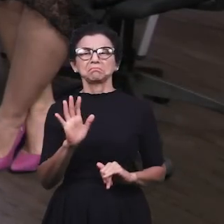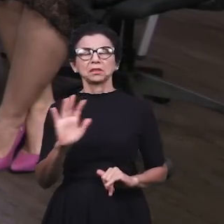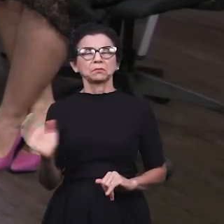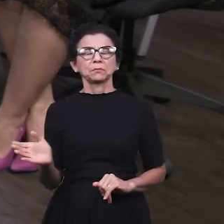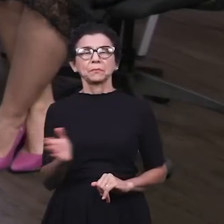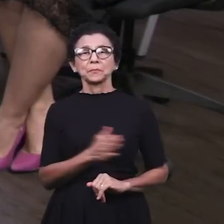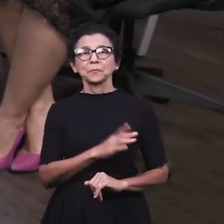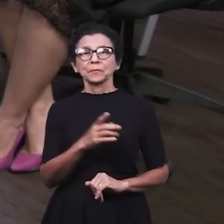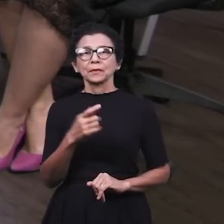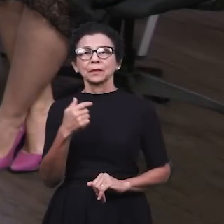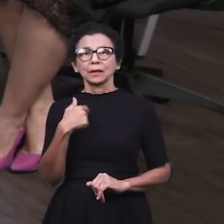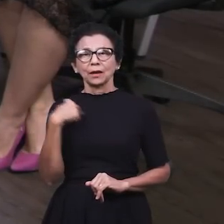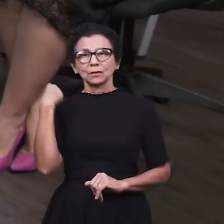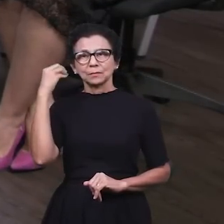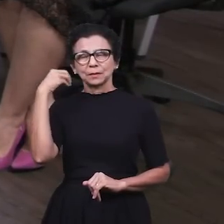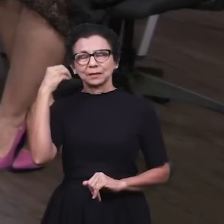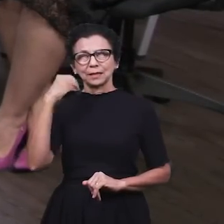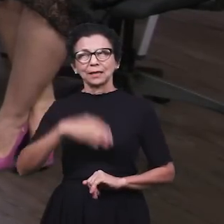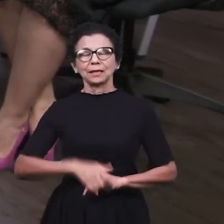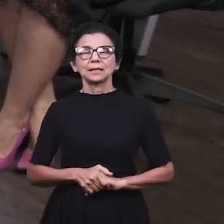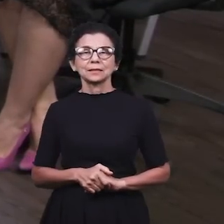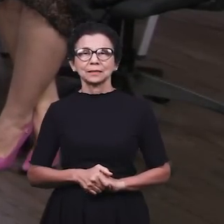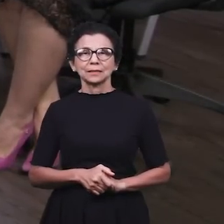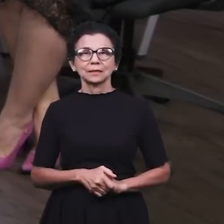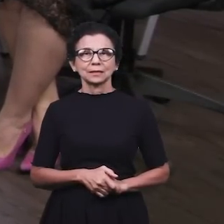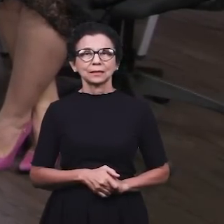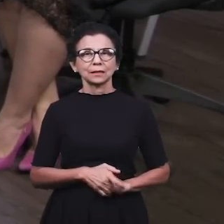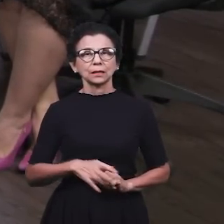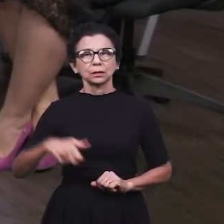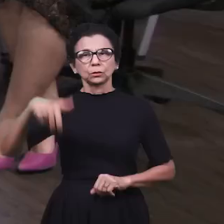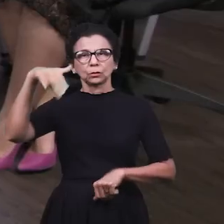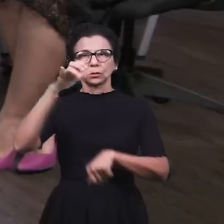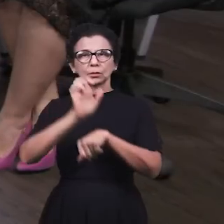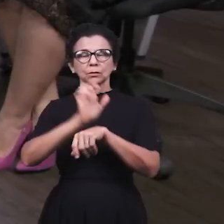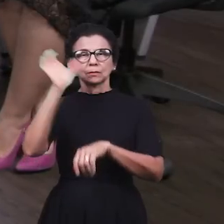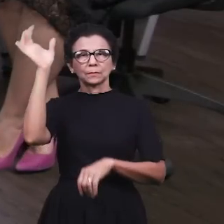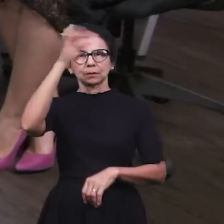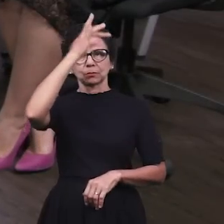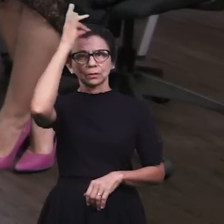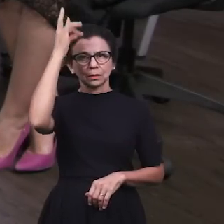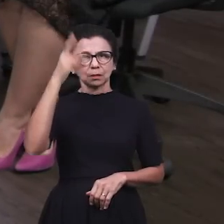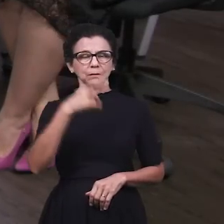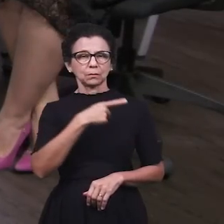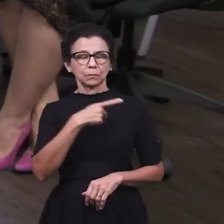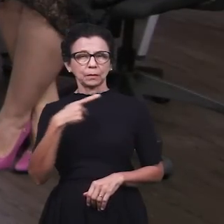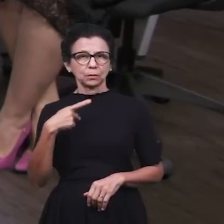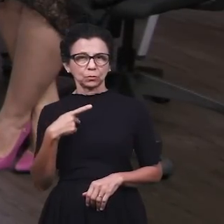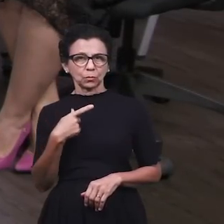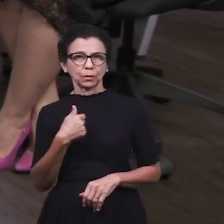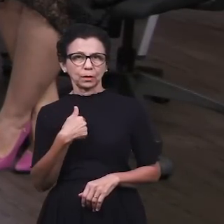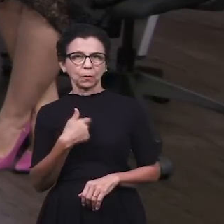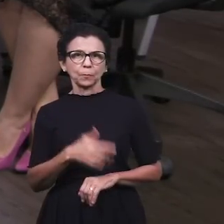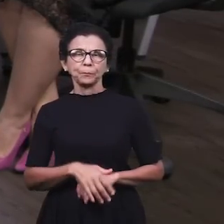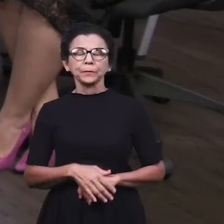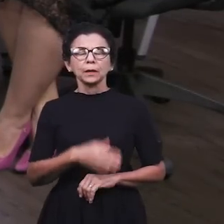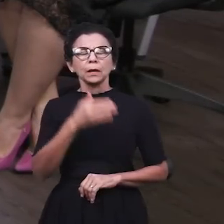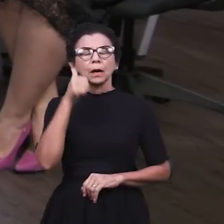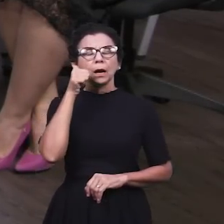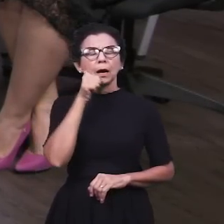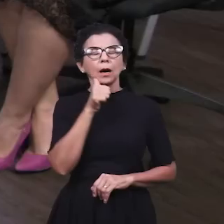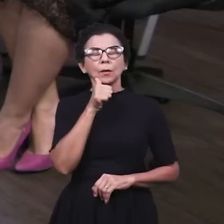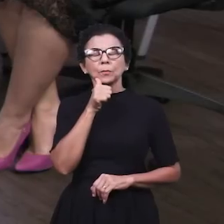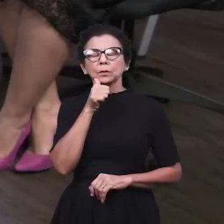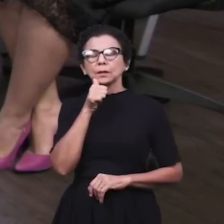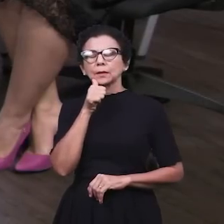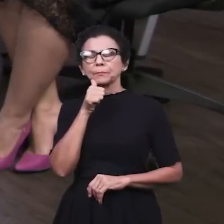interessante. Eu era pastor da igreja de Boa Esperança, no norte do Espírito Santo. E um dia entrou lá uma mulher cega e voltou e